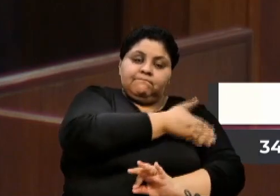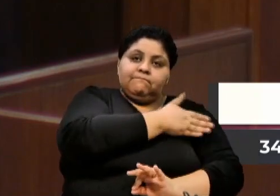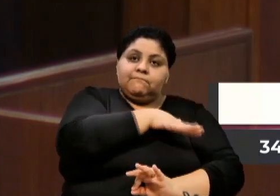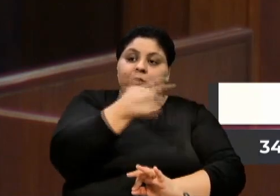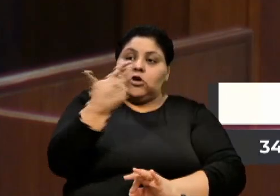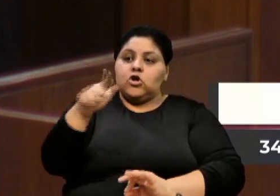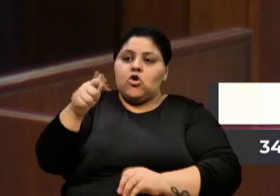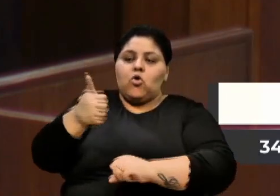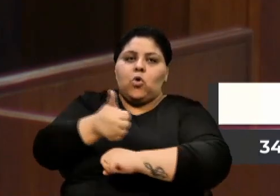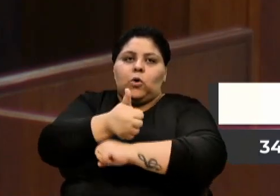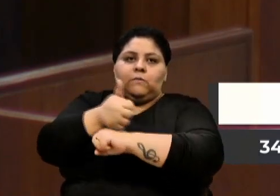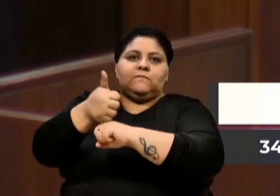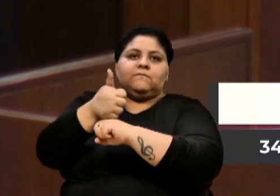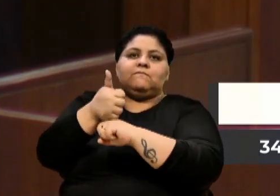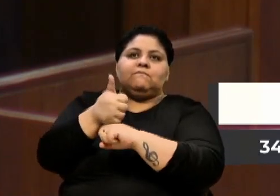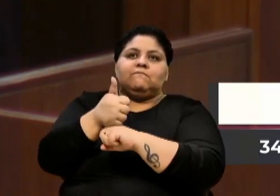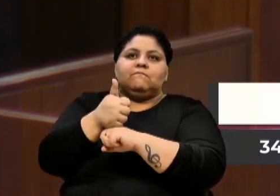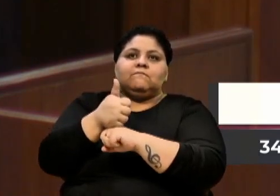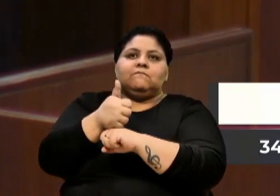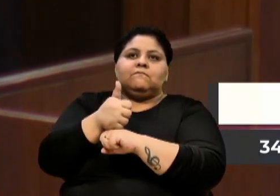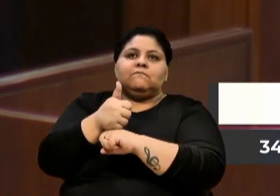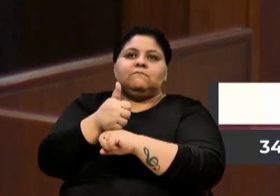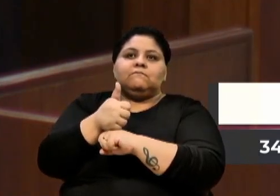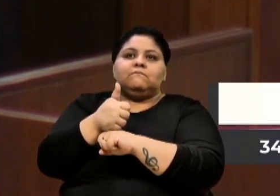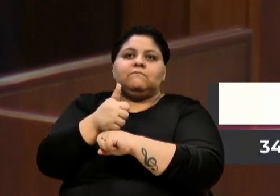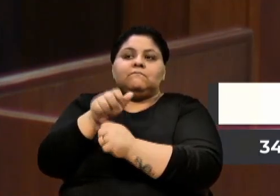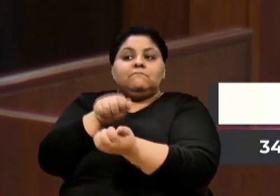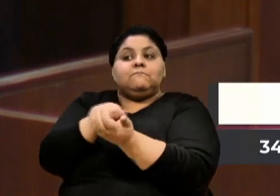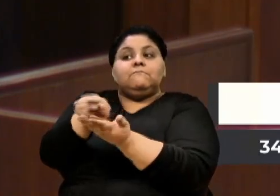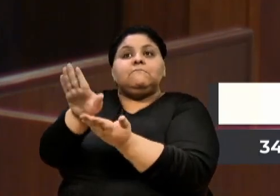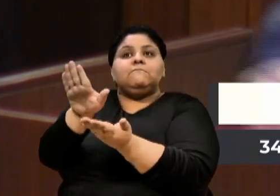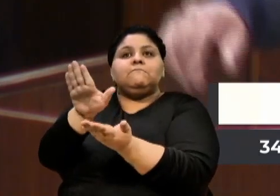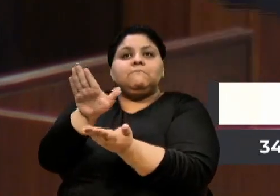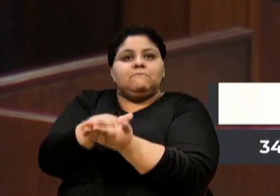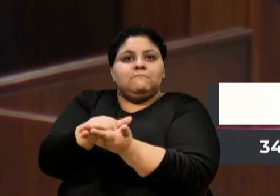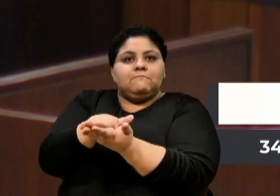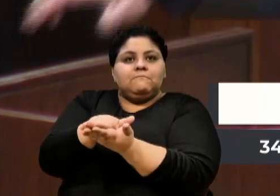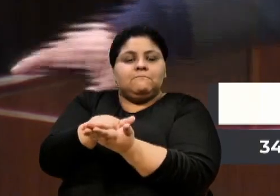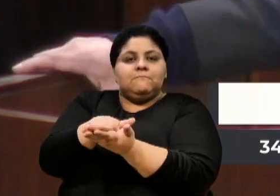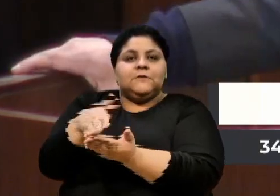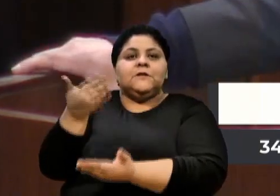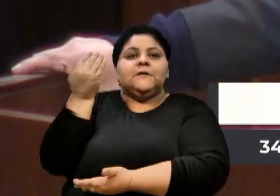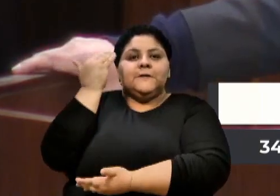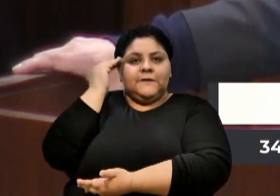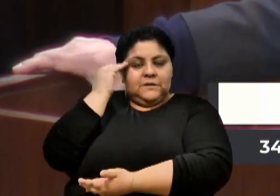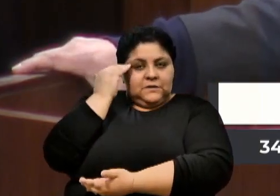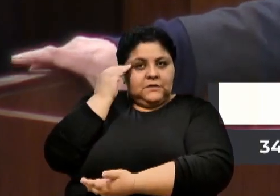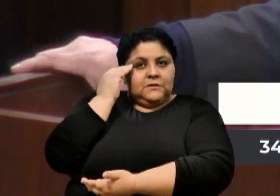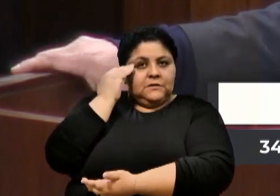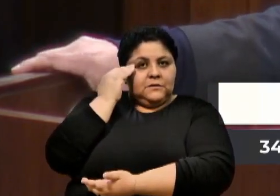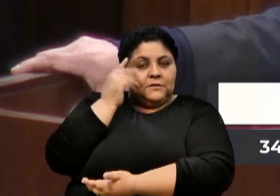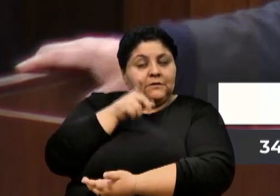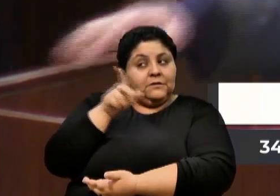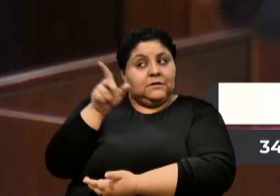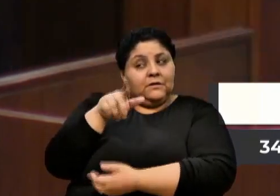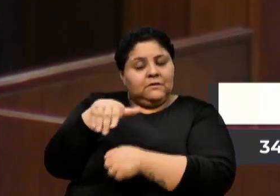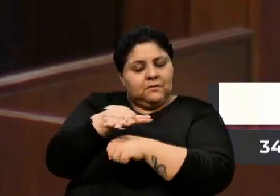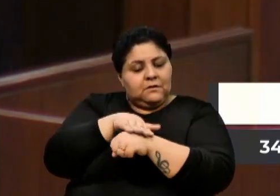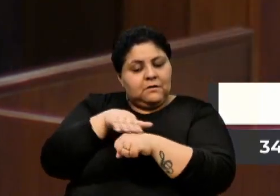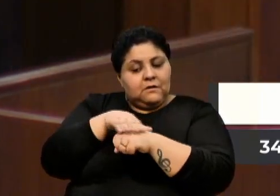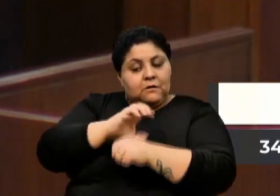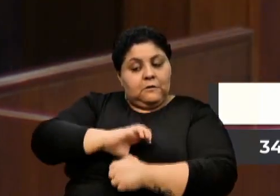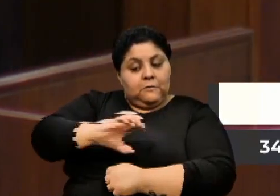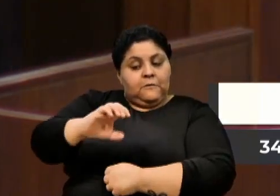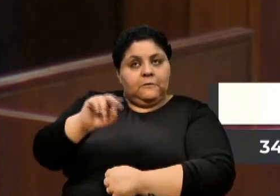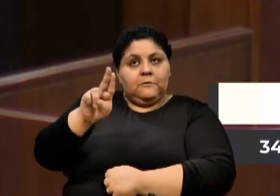outro profissional acabou pedindo desligamento. E estive lá conversando com a coordenadora da UBS, ela também já fez